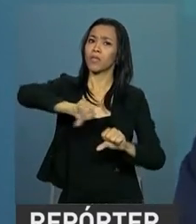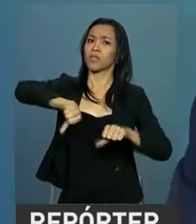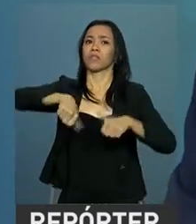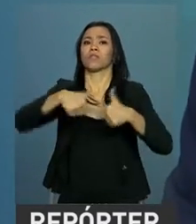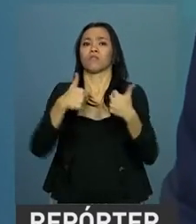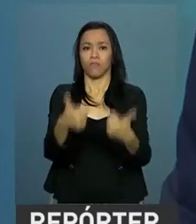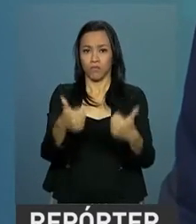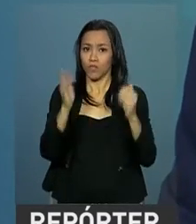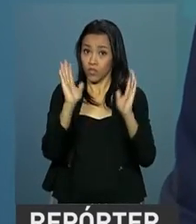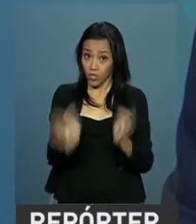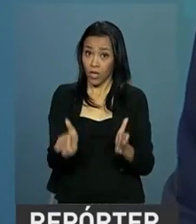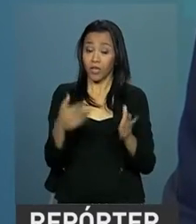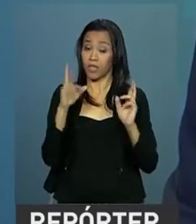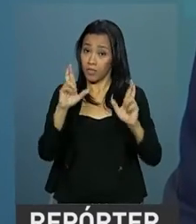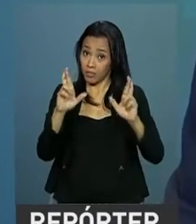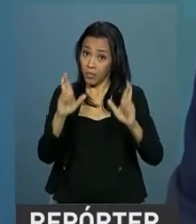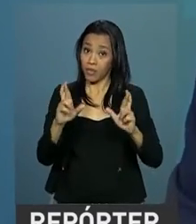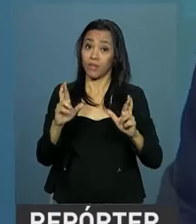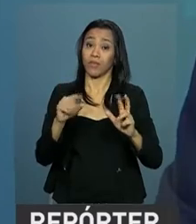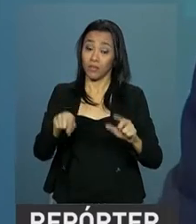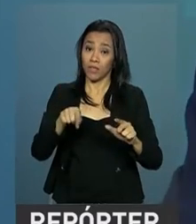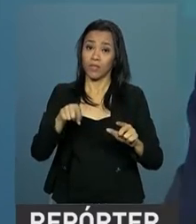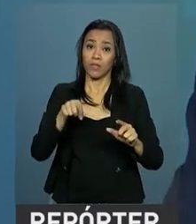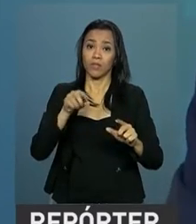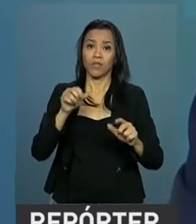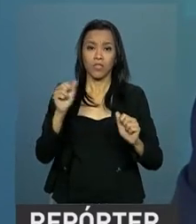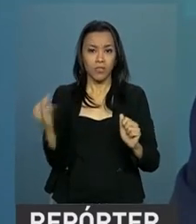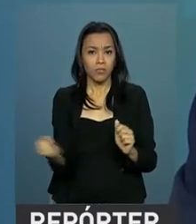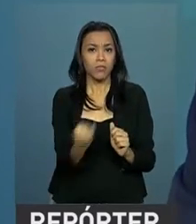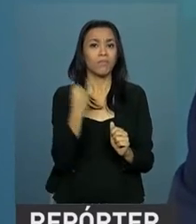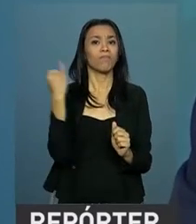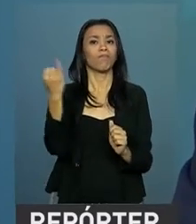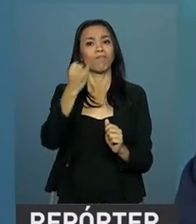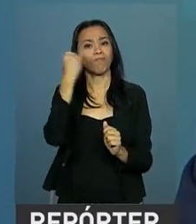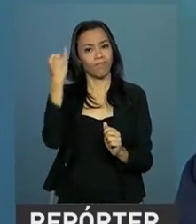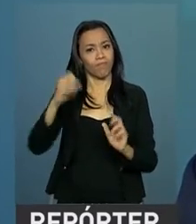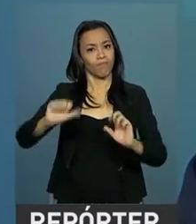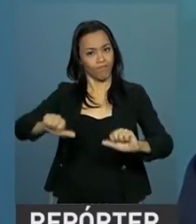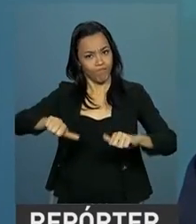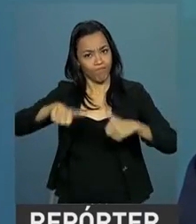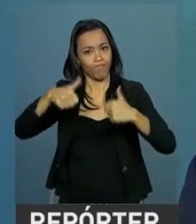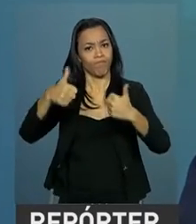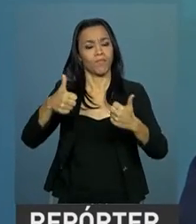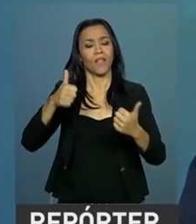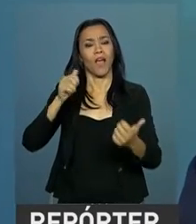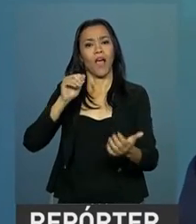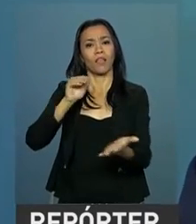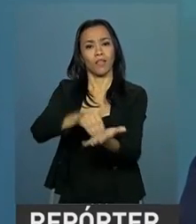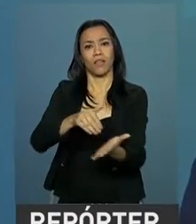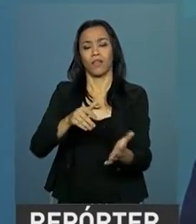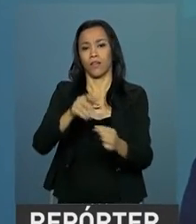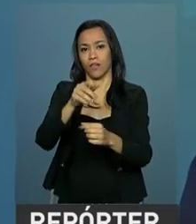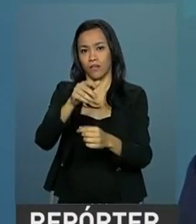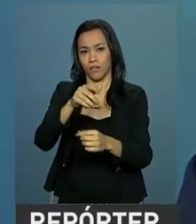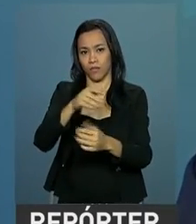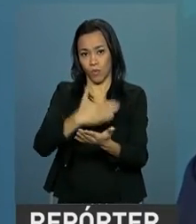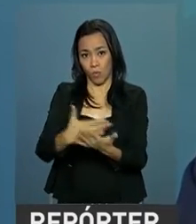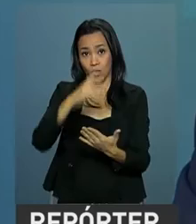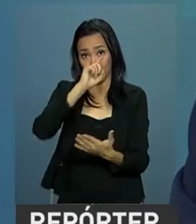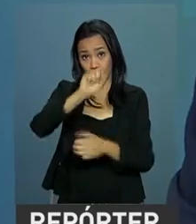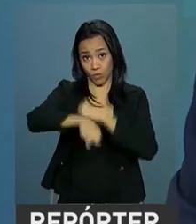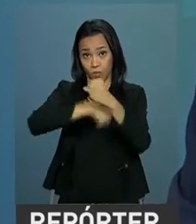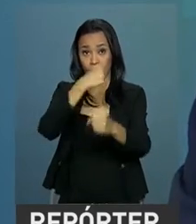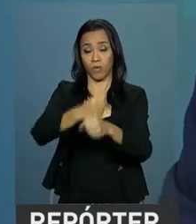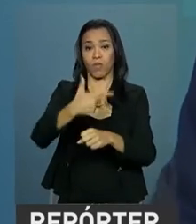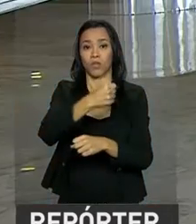esperamos e contamos com a reversão importante disso até o início do ano de